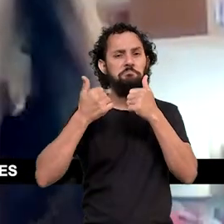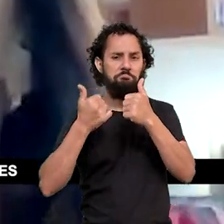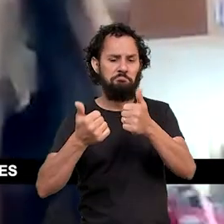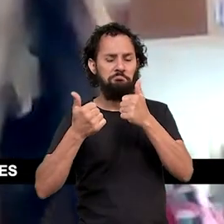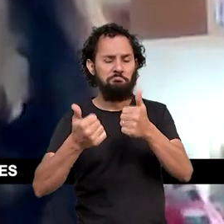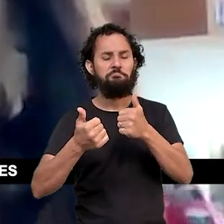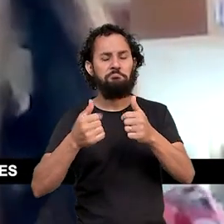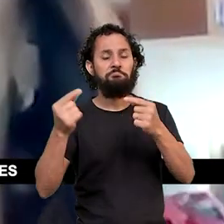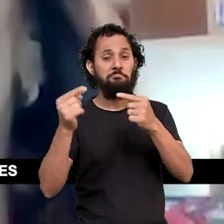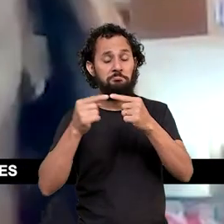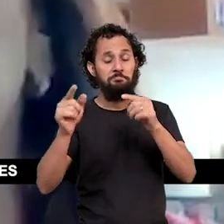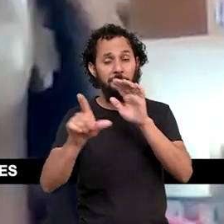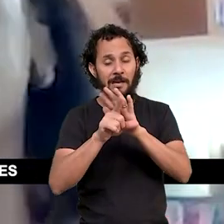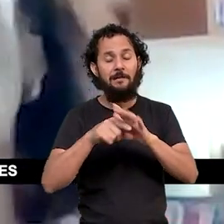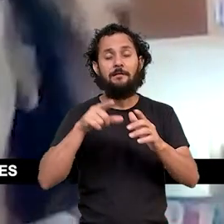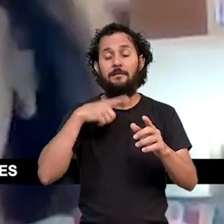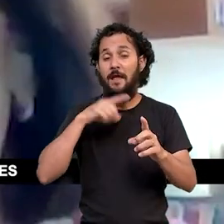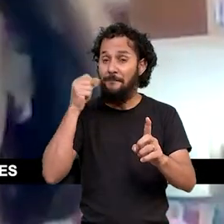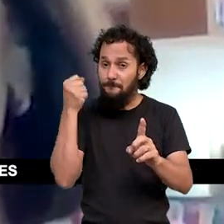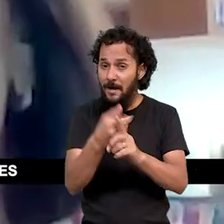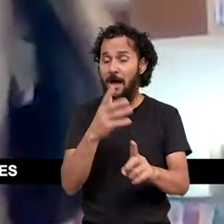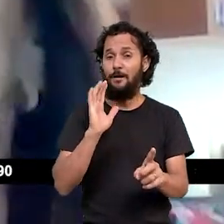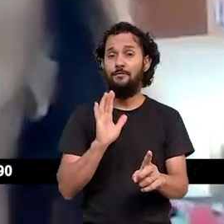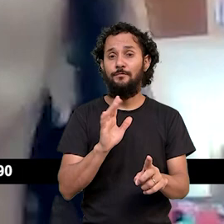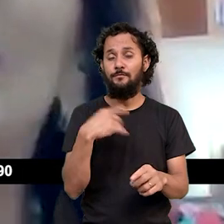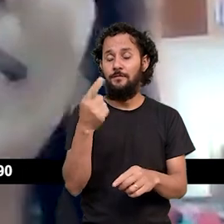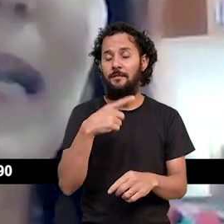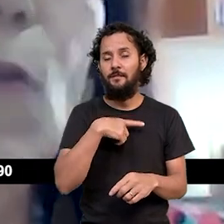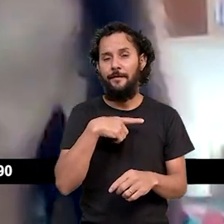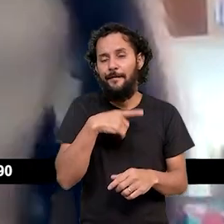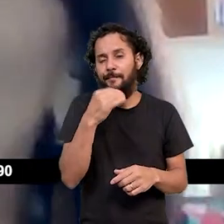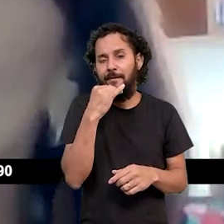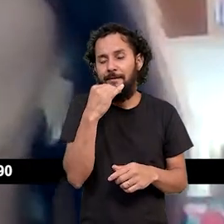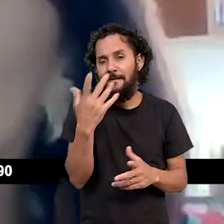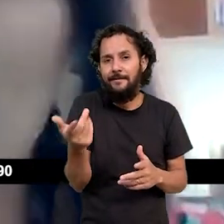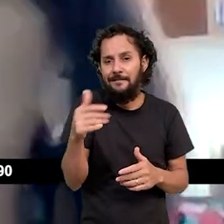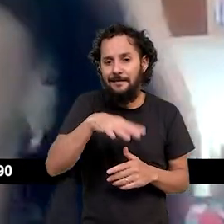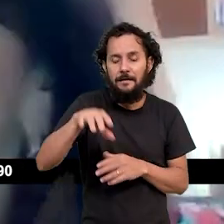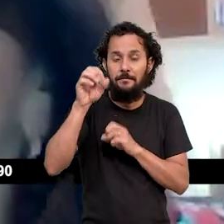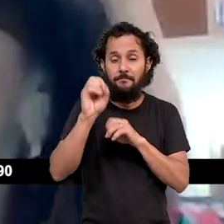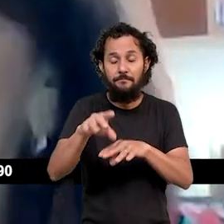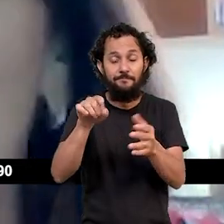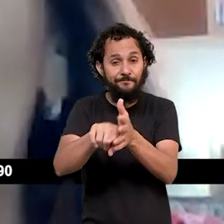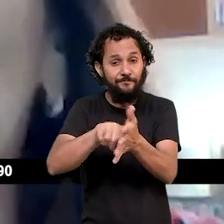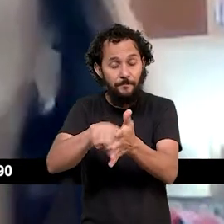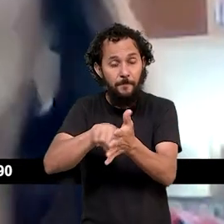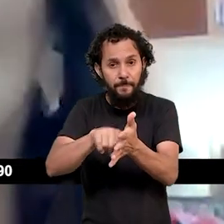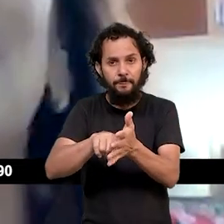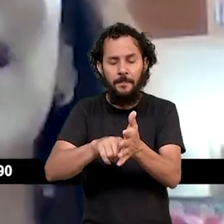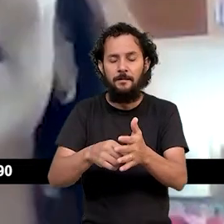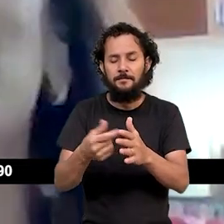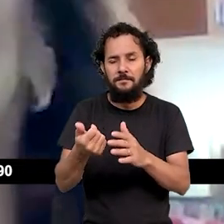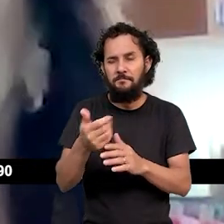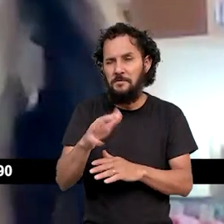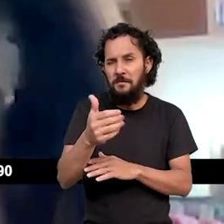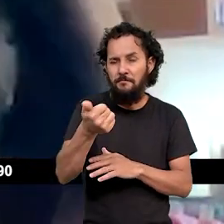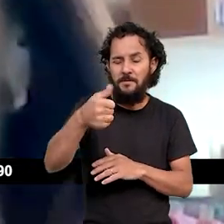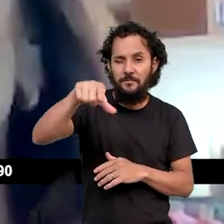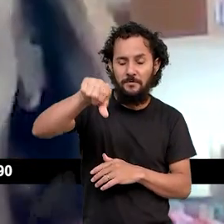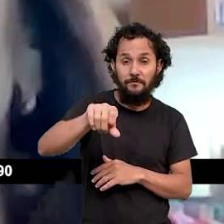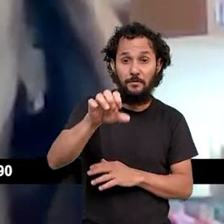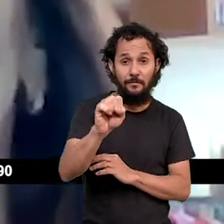ele vai trazer, então, implicações. Nós vamos ter aí no contexto das pesquisas, a partir da década